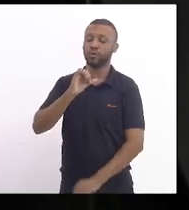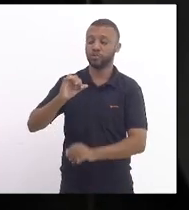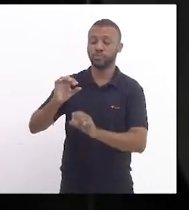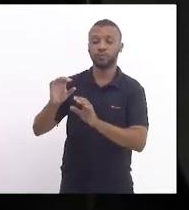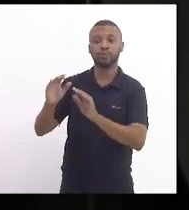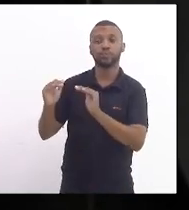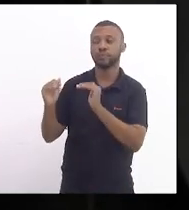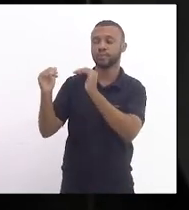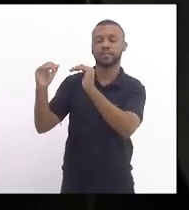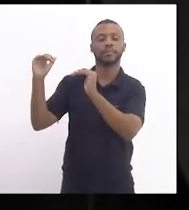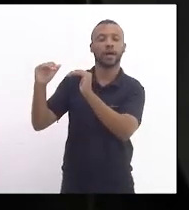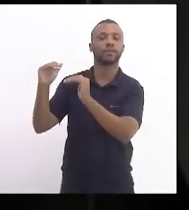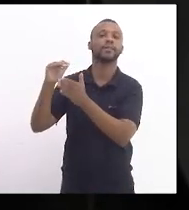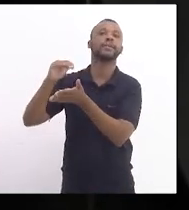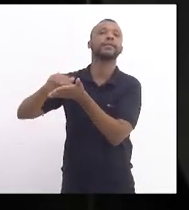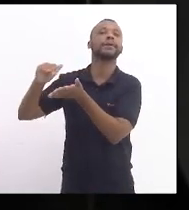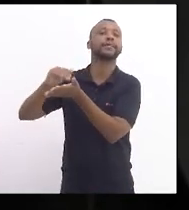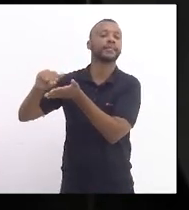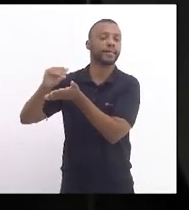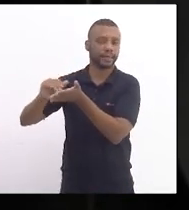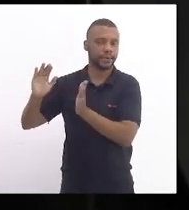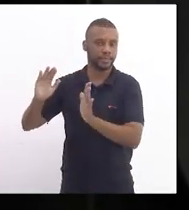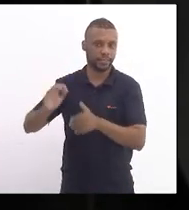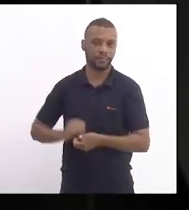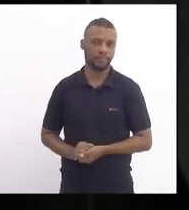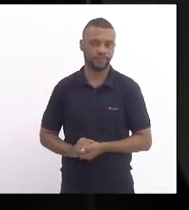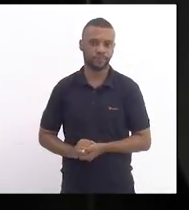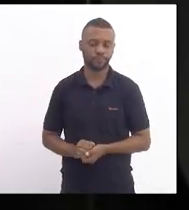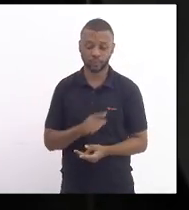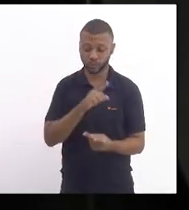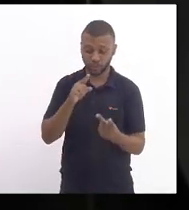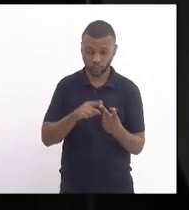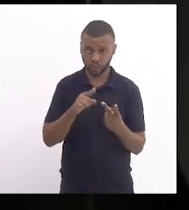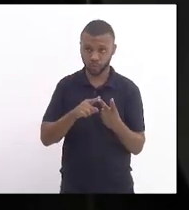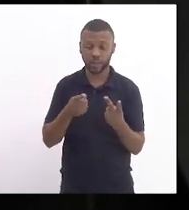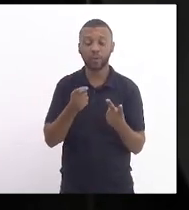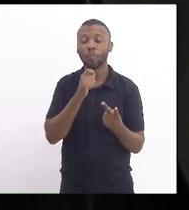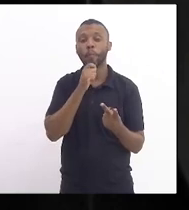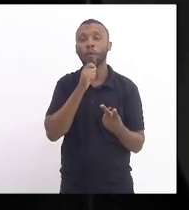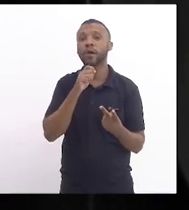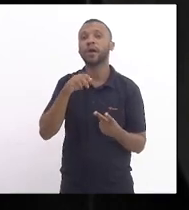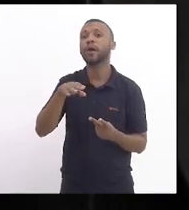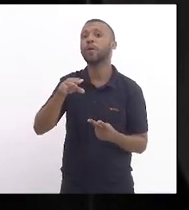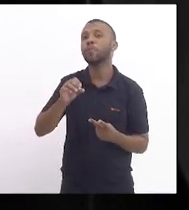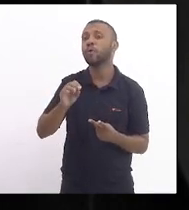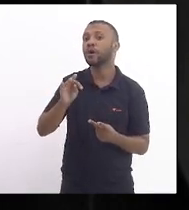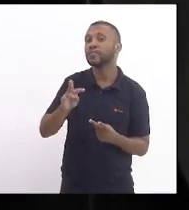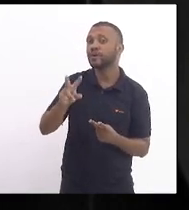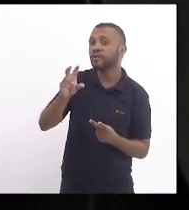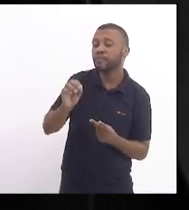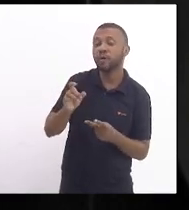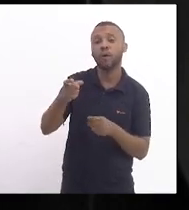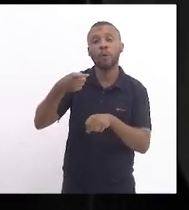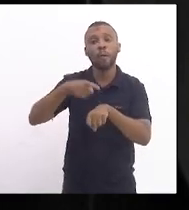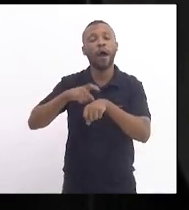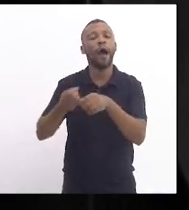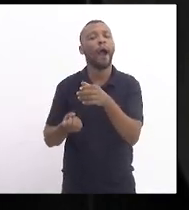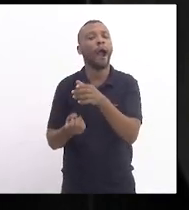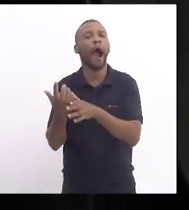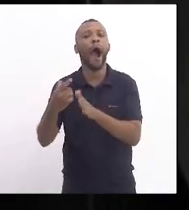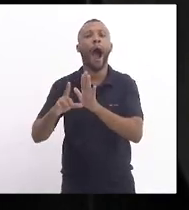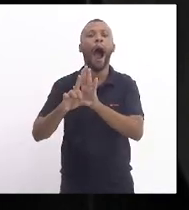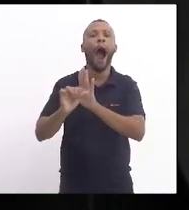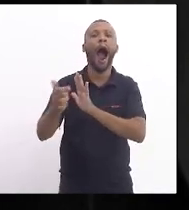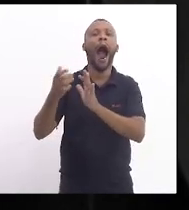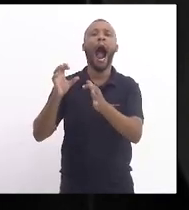secretaria a segunda questão que não havia razão nem lógica quando você faz uma lei orgânica de você